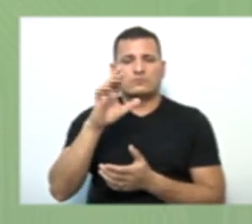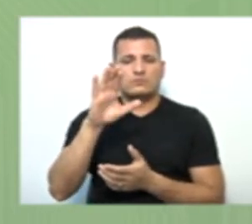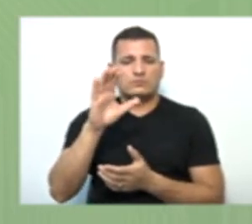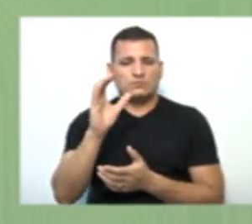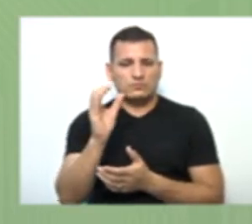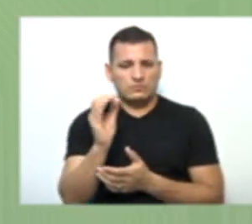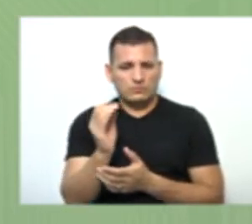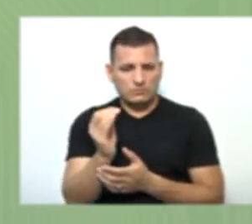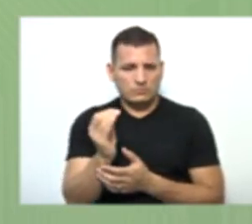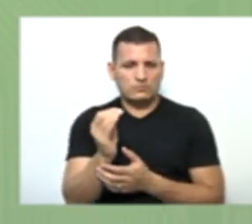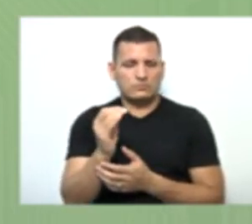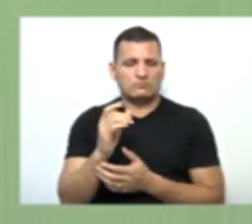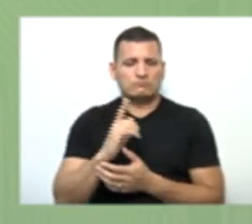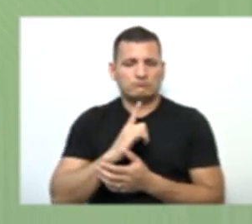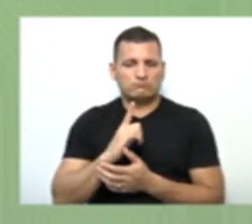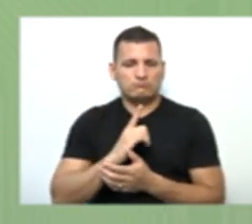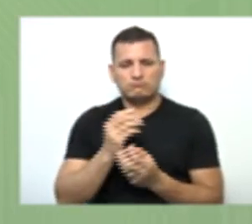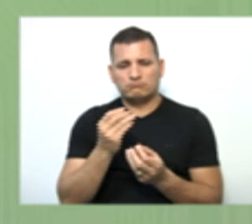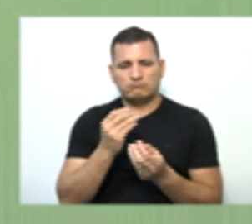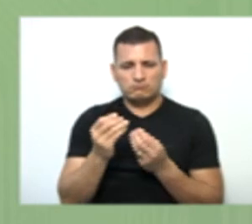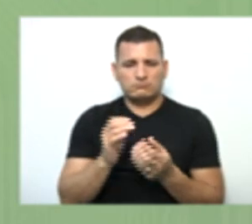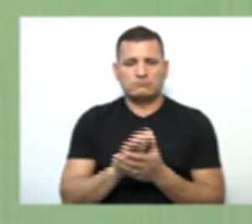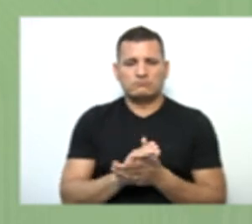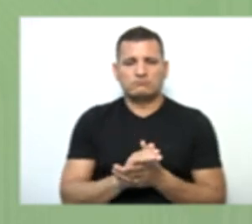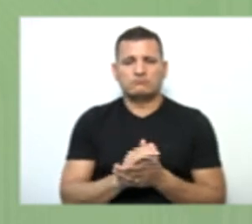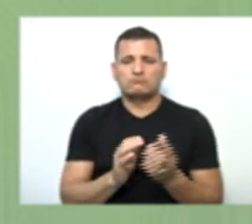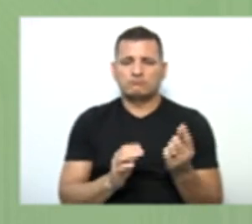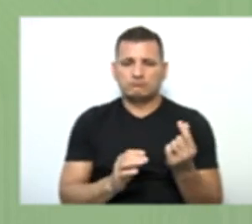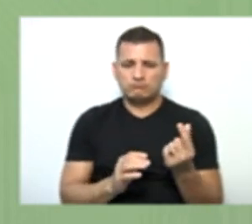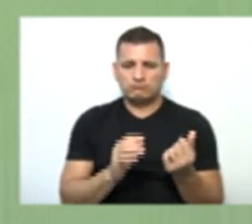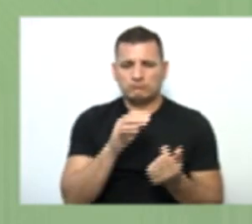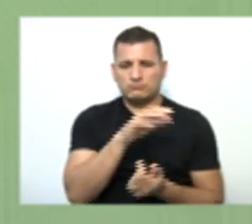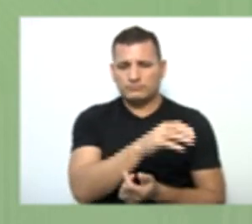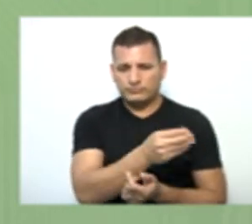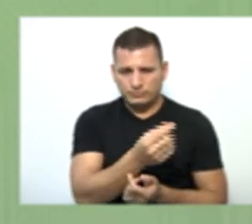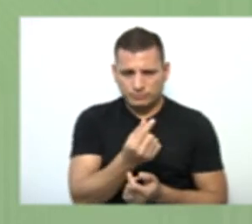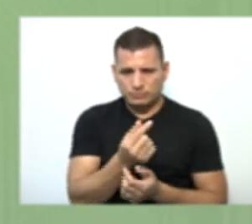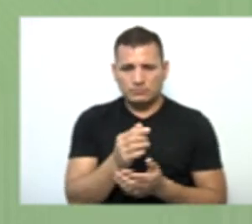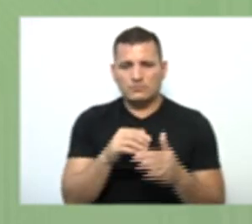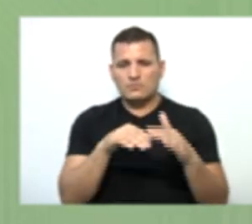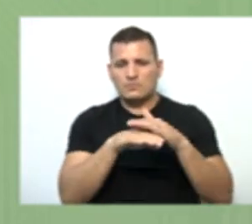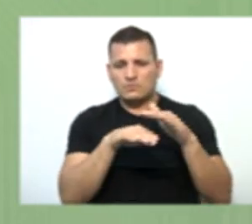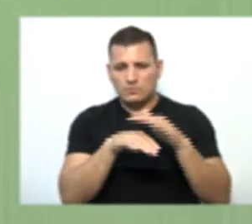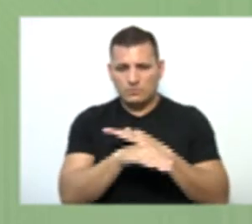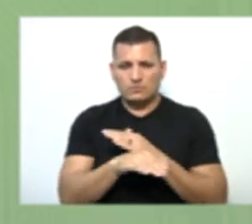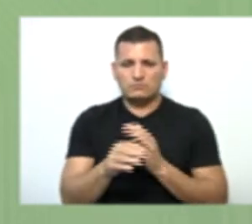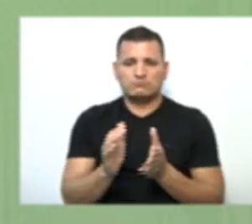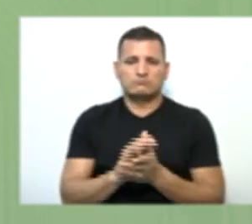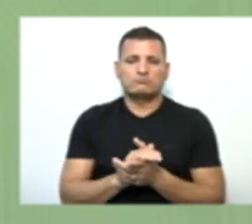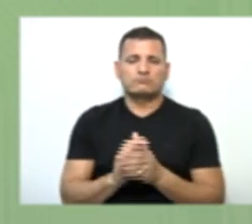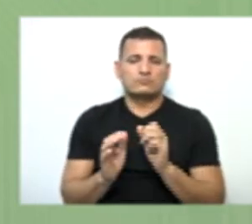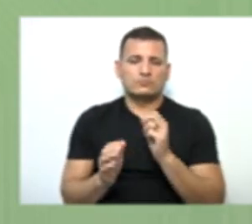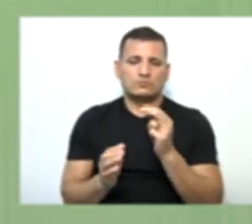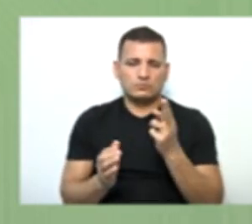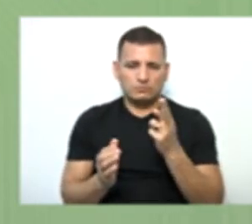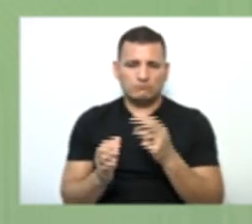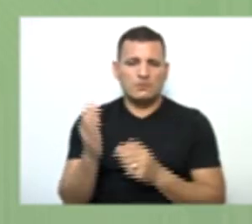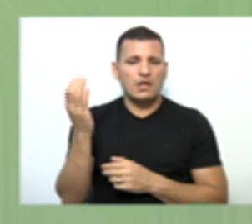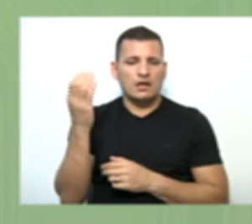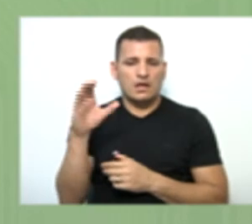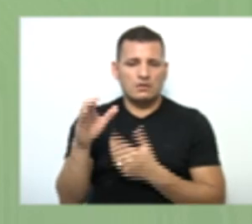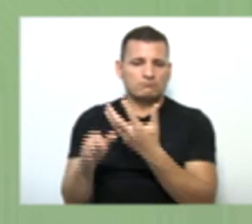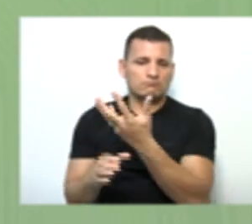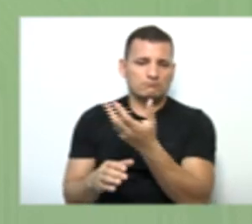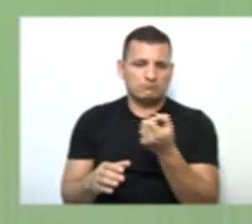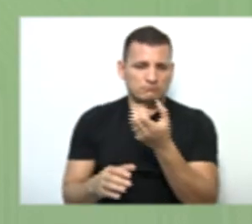estoque, crédito a receber. Então, como a gente acabou de falar, ativo não circulante, né? Ele está definindo com o